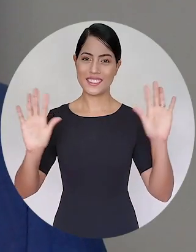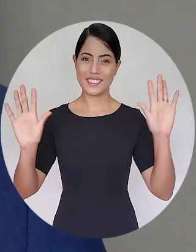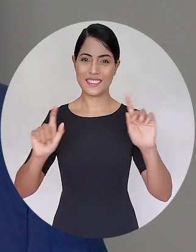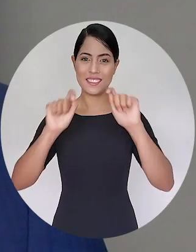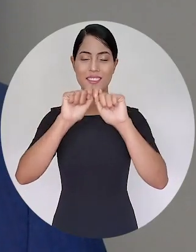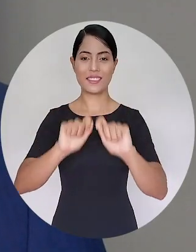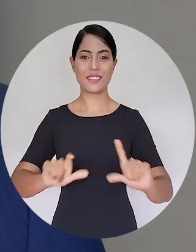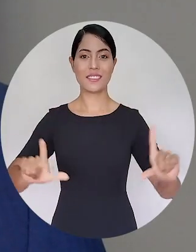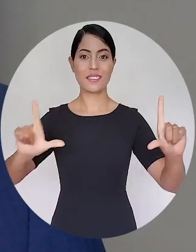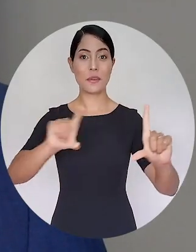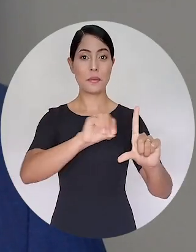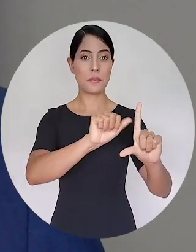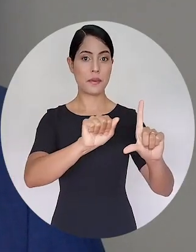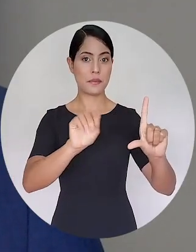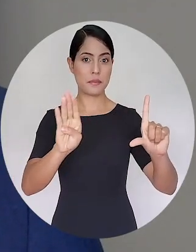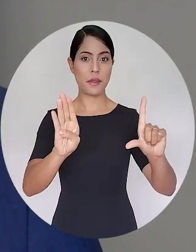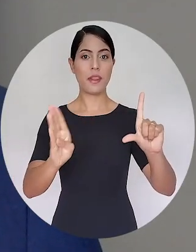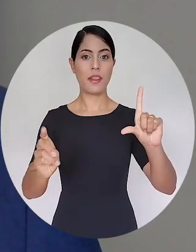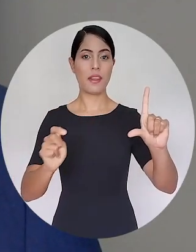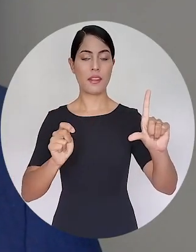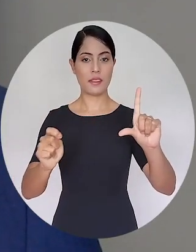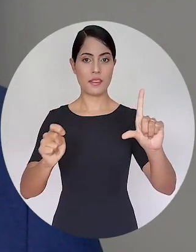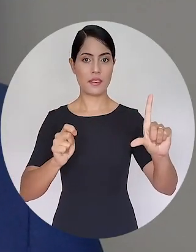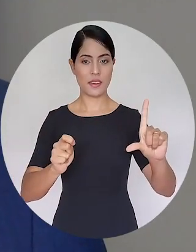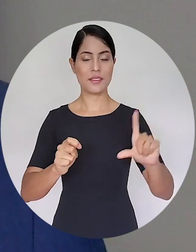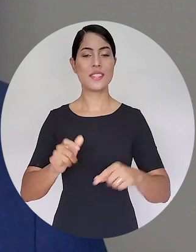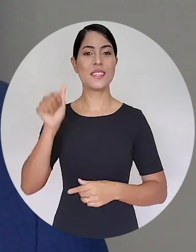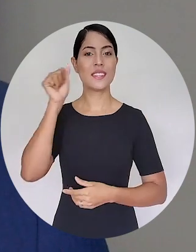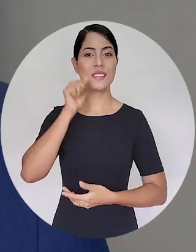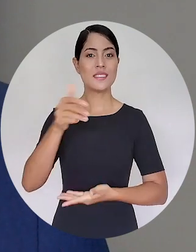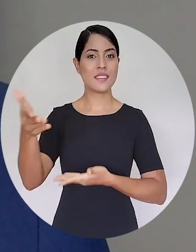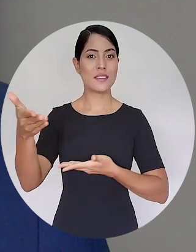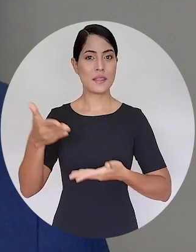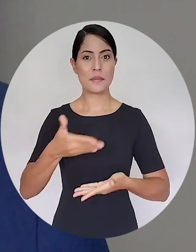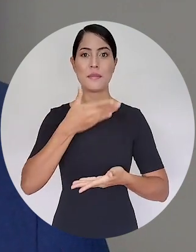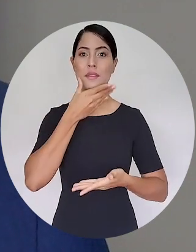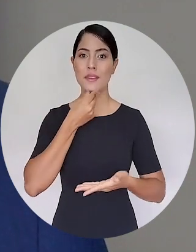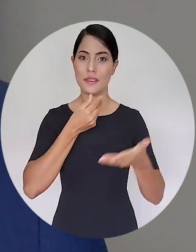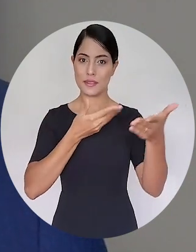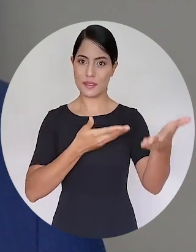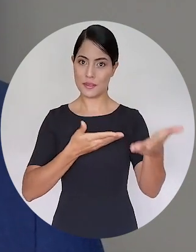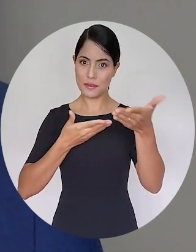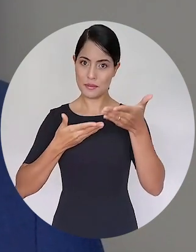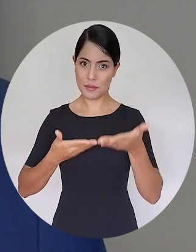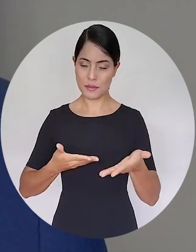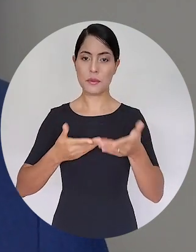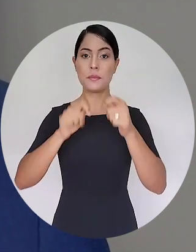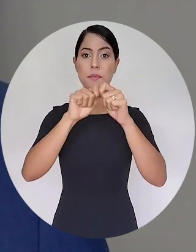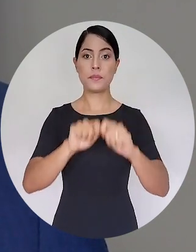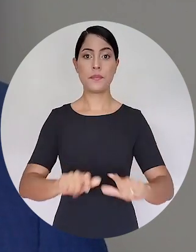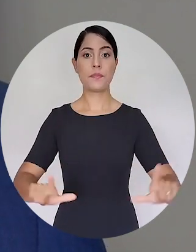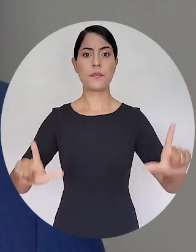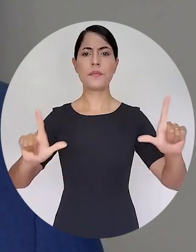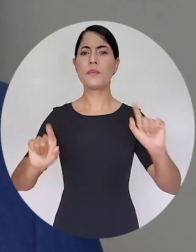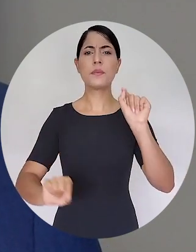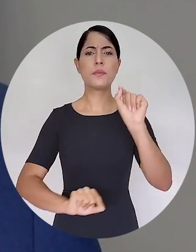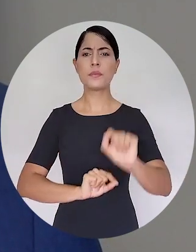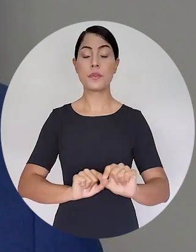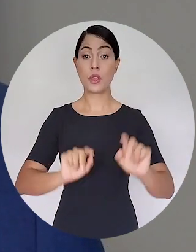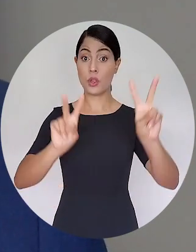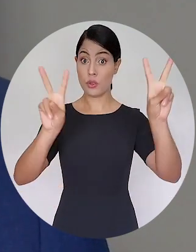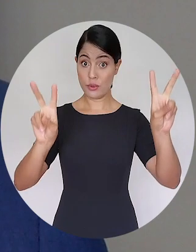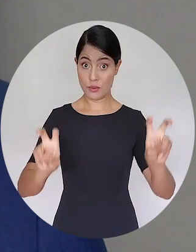Olá, começa agora mais um OAB Entrevista. Seja bem-vinda, seja bem-vindo. No programa de hoje, nós